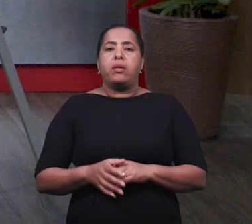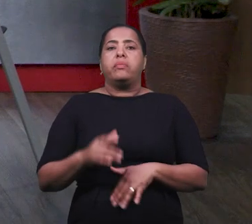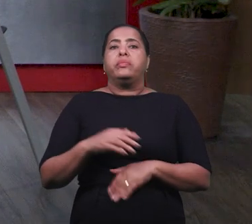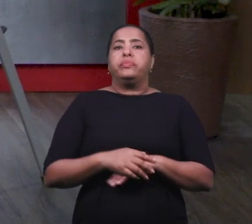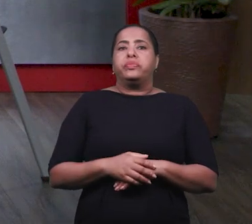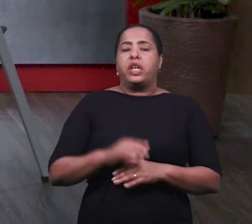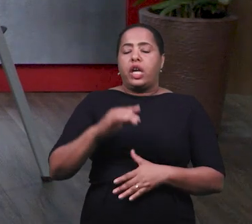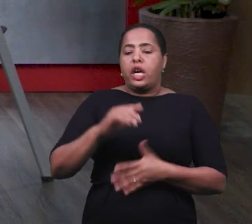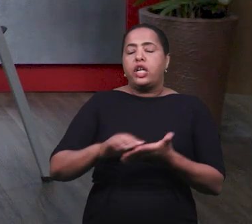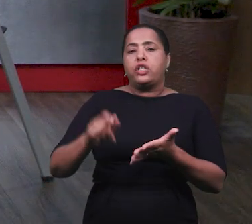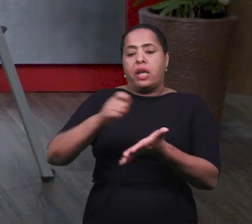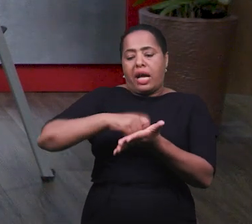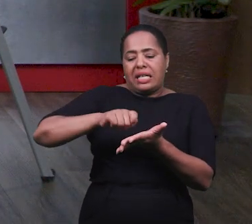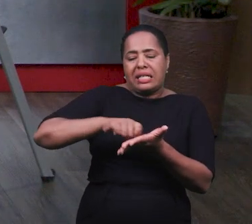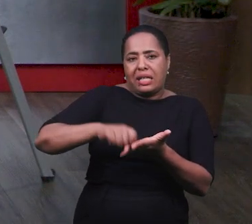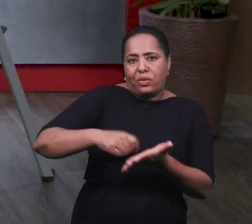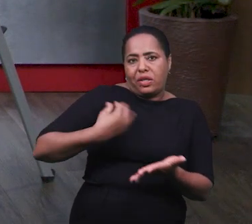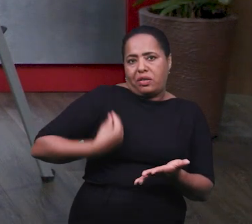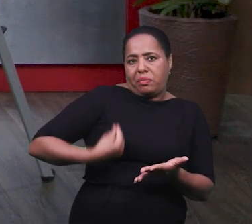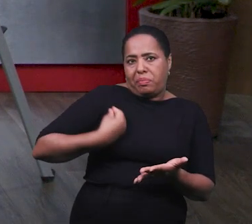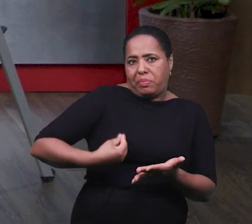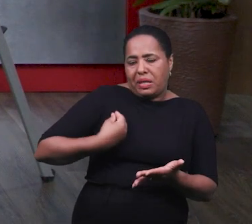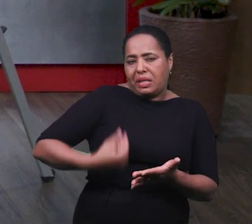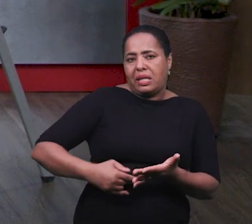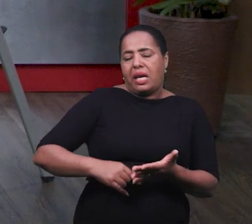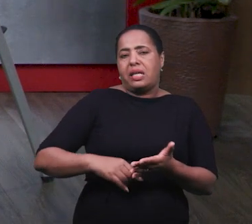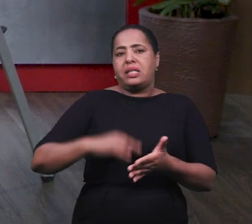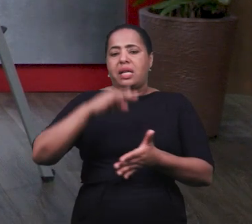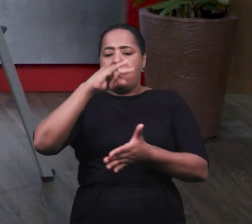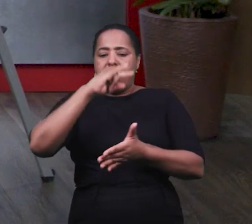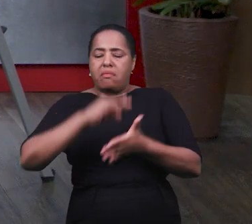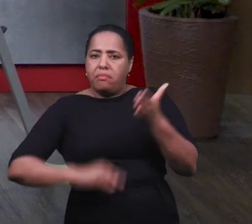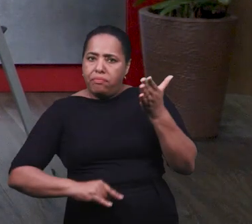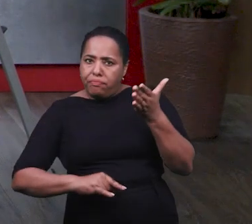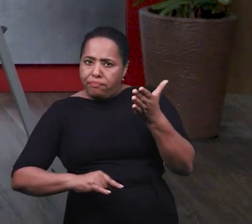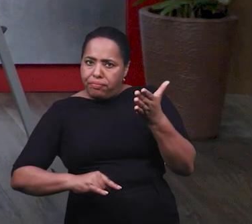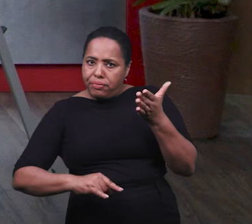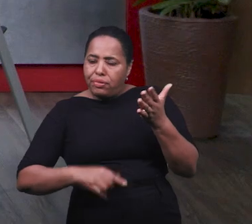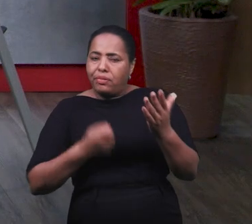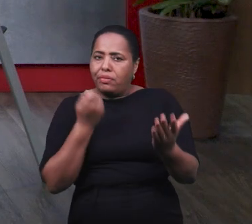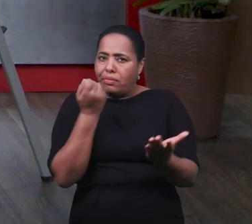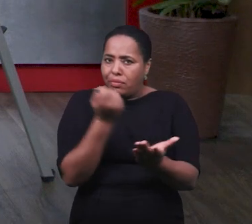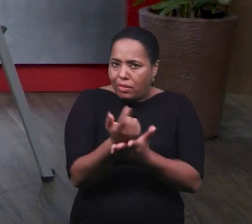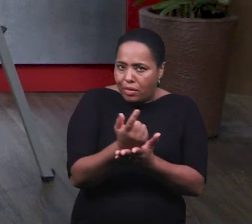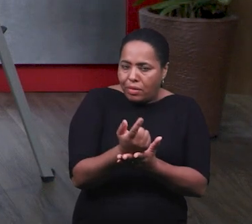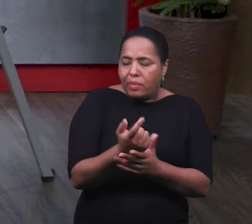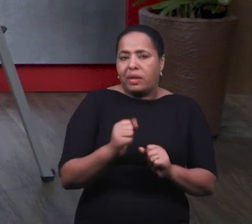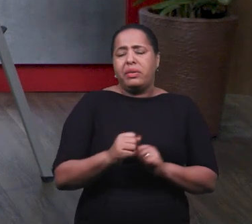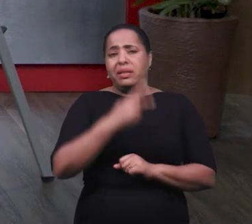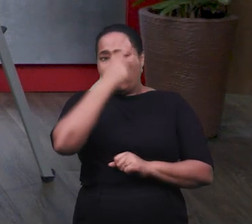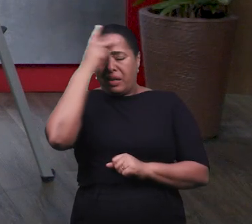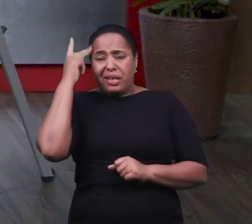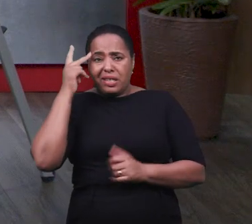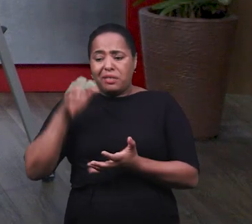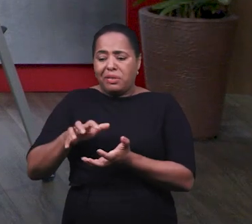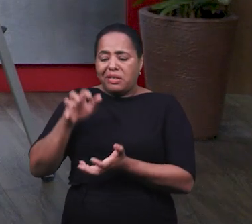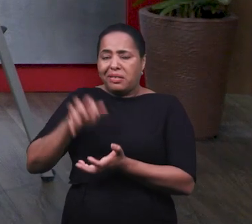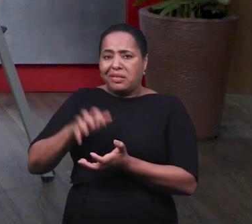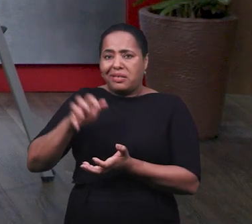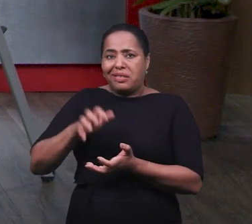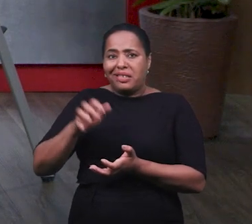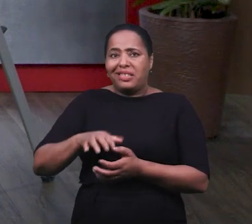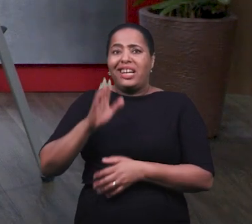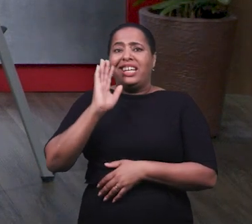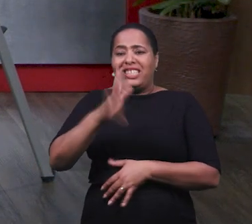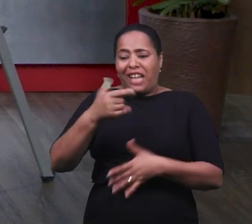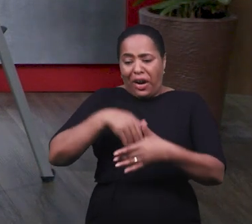ponto, contra-cheque, por isso que é importante guardar tudo, sabe? Sim. E as pessoas, recibo, né? E as pessoas idosas, elas geralmente têm o